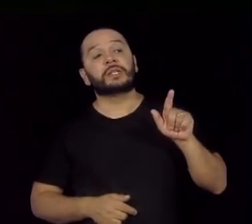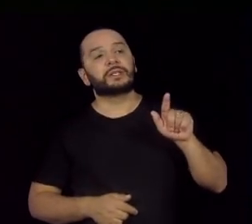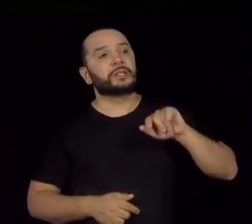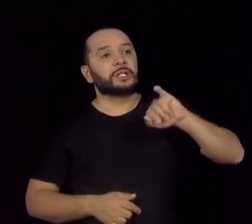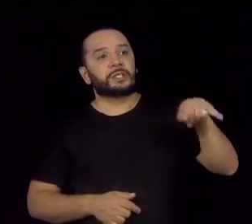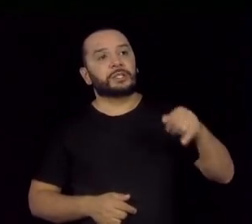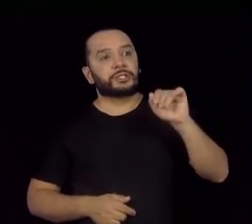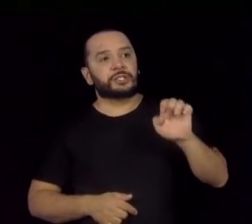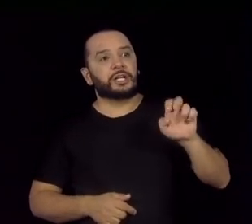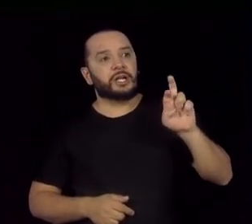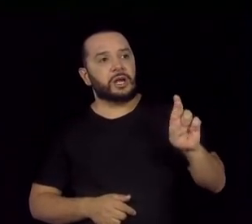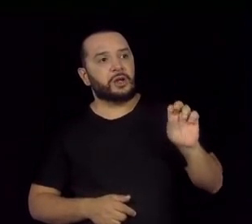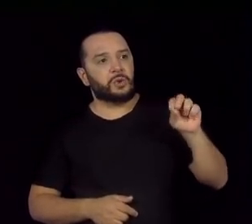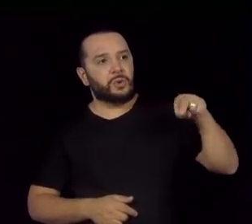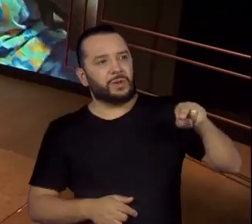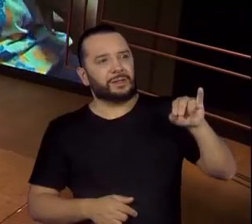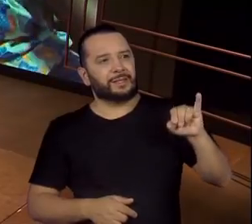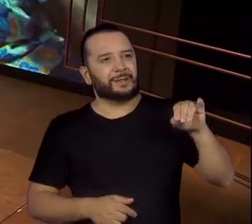herói do sertão.